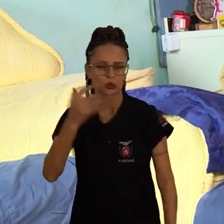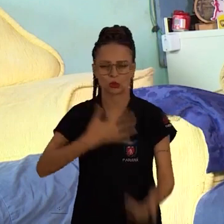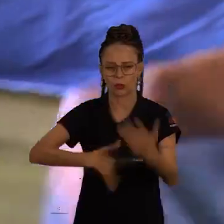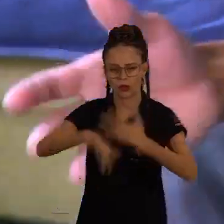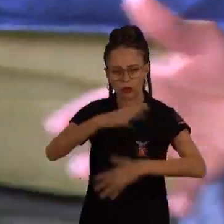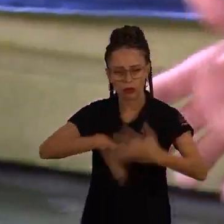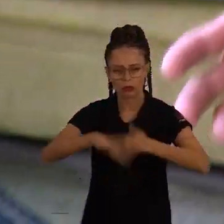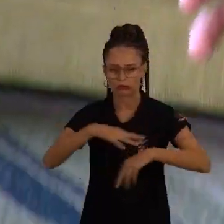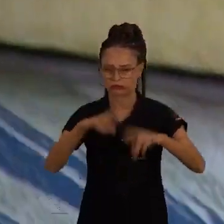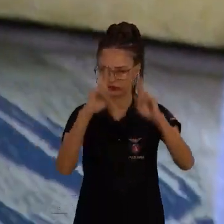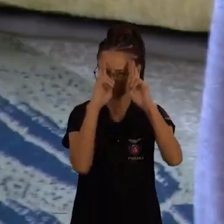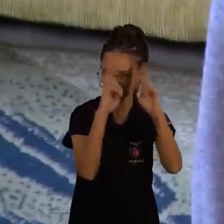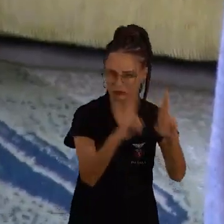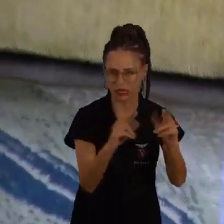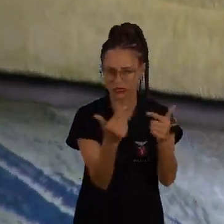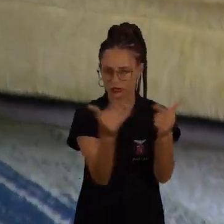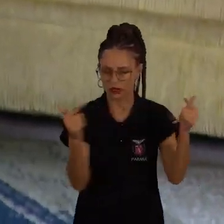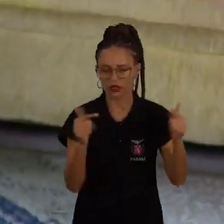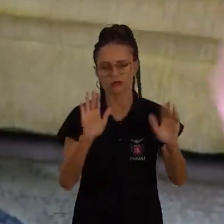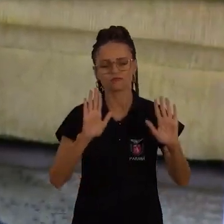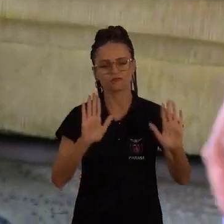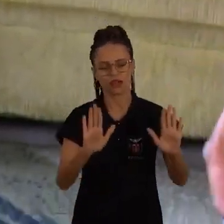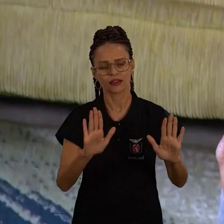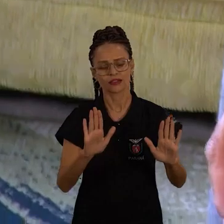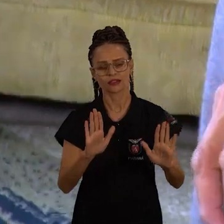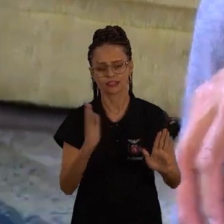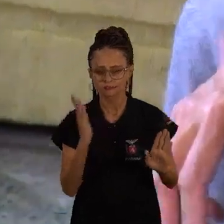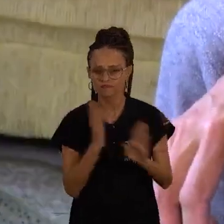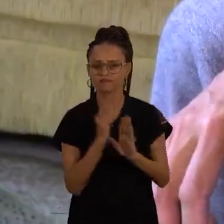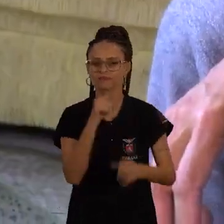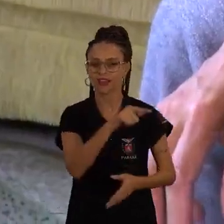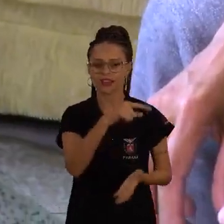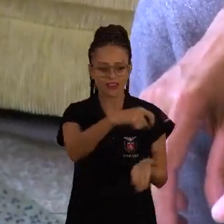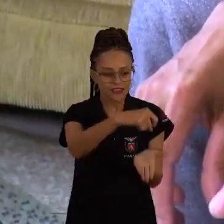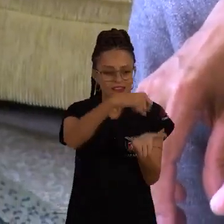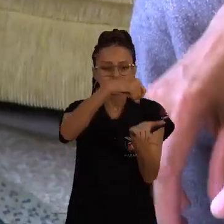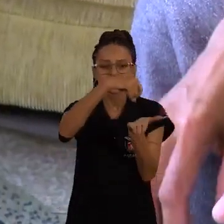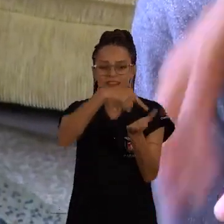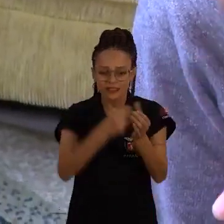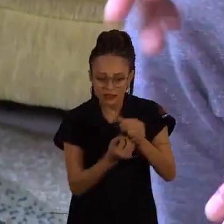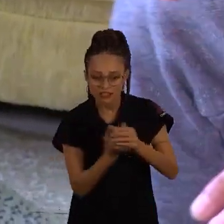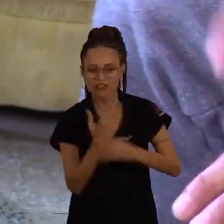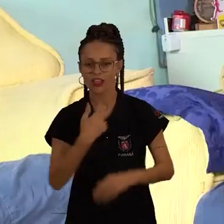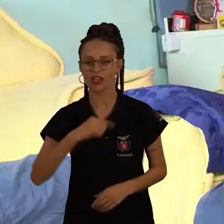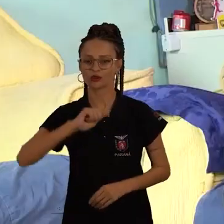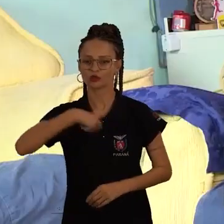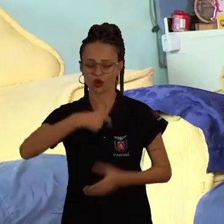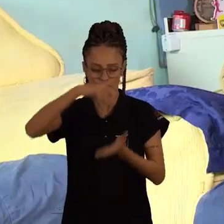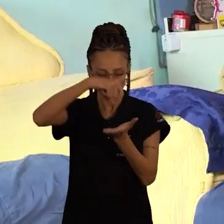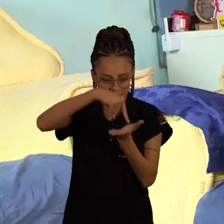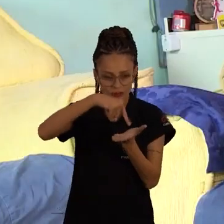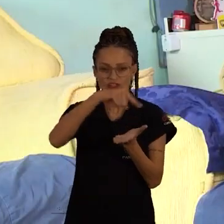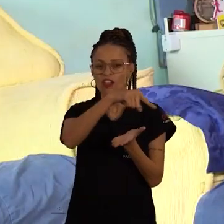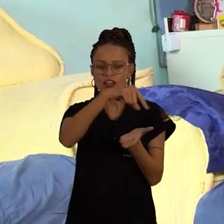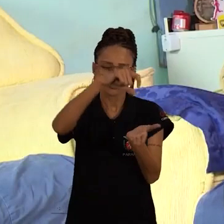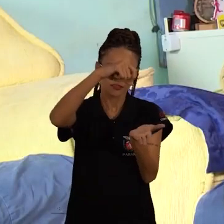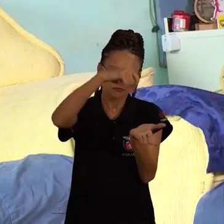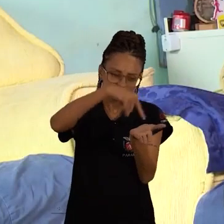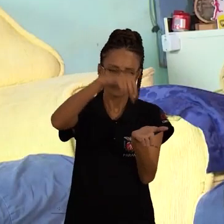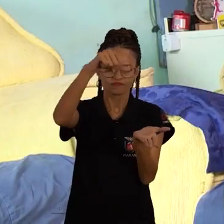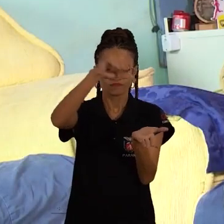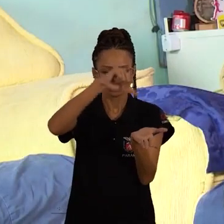bagunça, desrespeito, mas de lá saiu a sementinha. Eu sou uma sementinha que ela regou